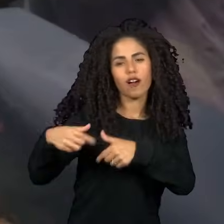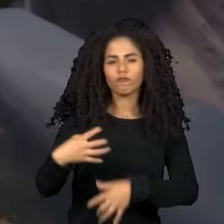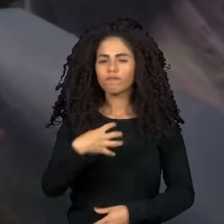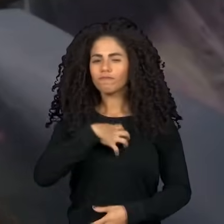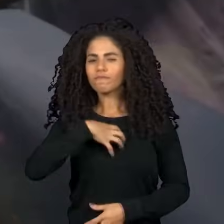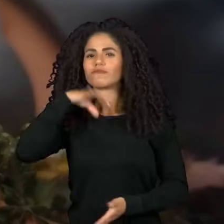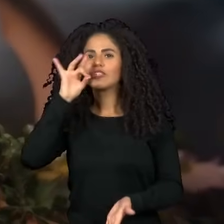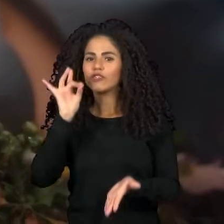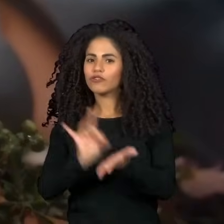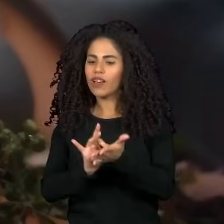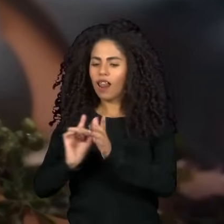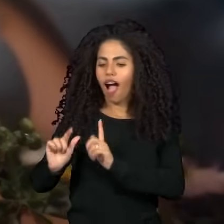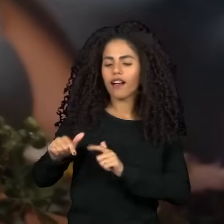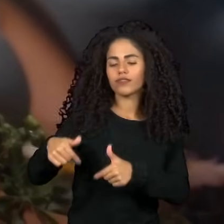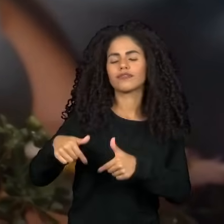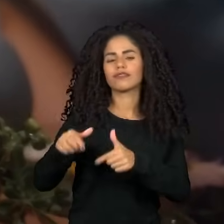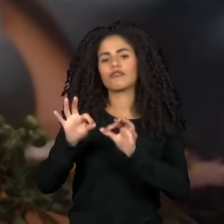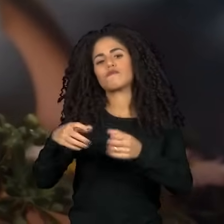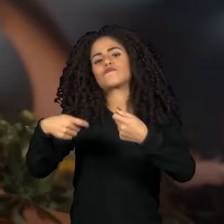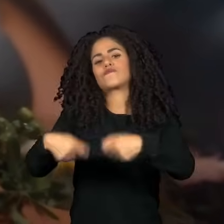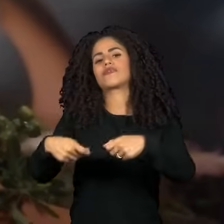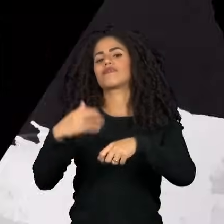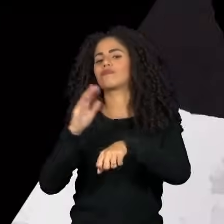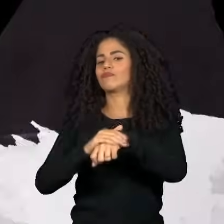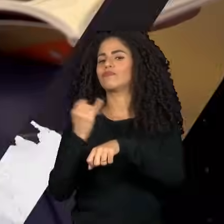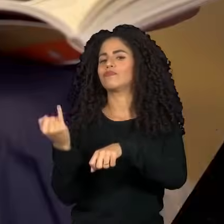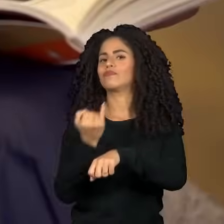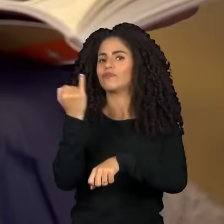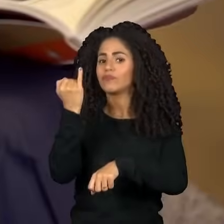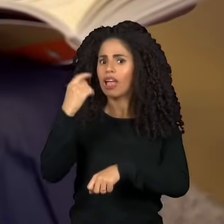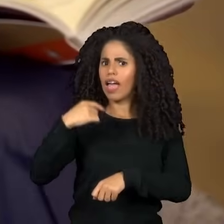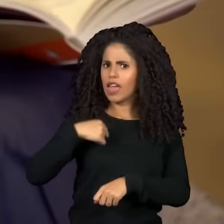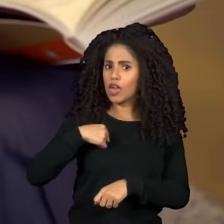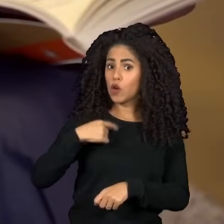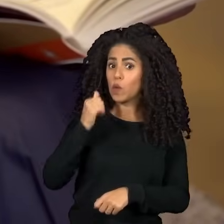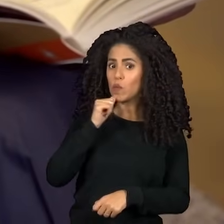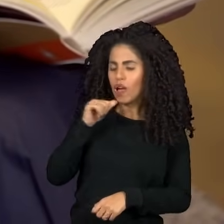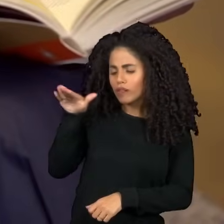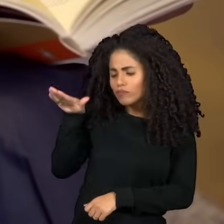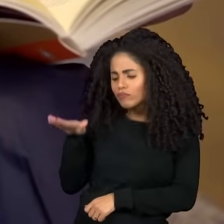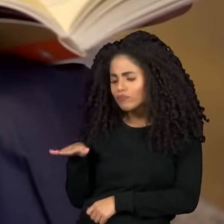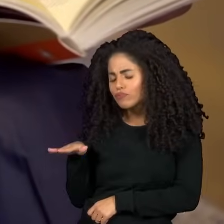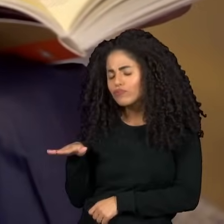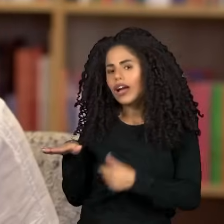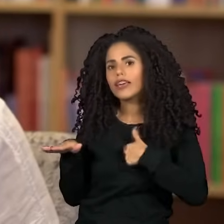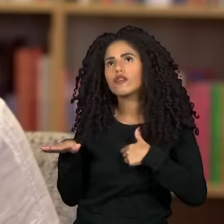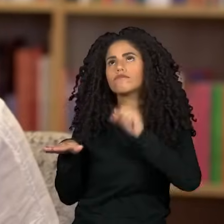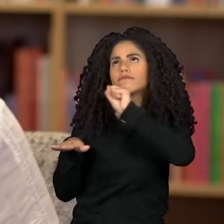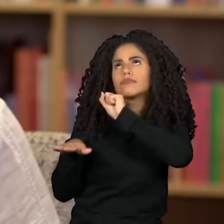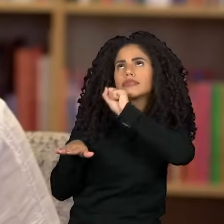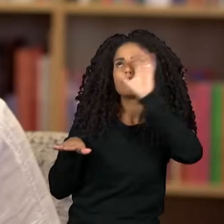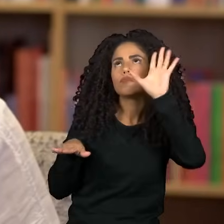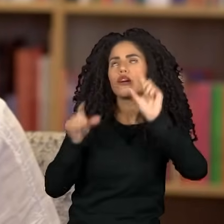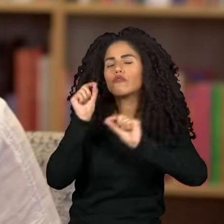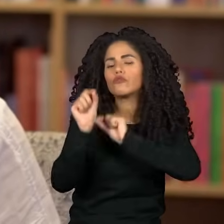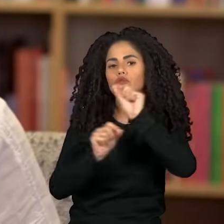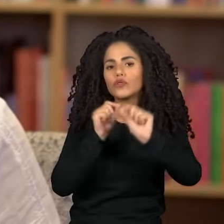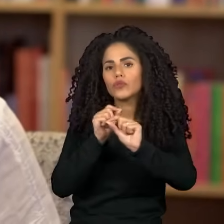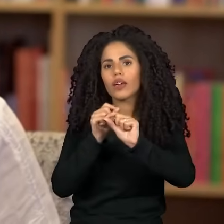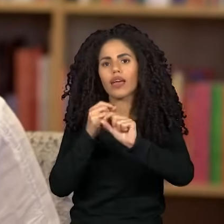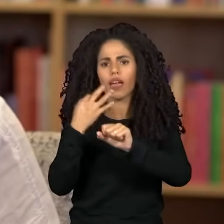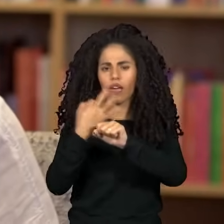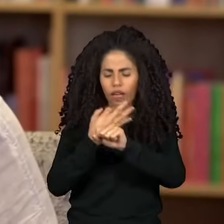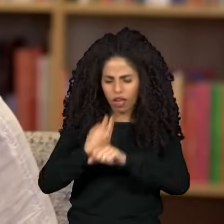é sempre agir sobre alguma coisa. Acho que isso é o mais importante. Quando eu era criança, eu tinha clareza de que não valia a pena viver se